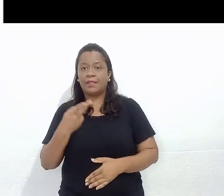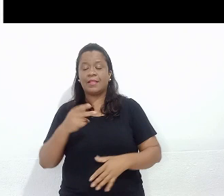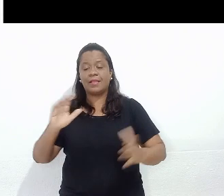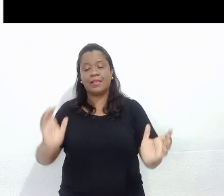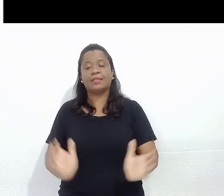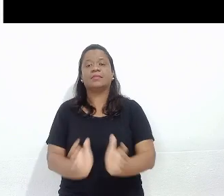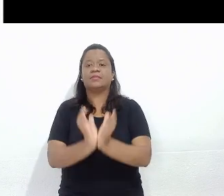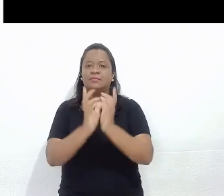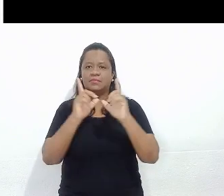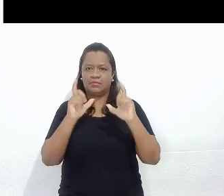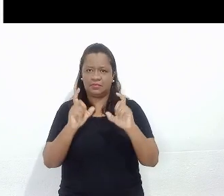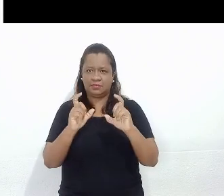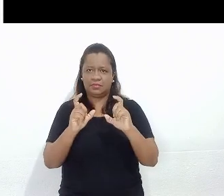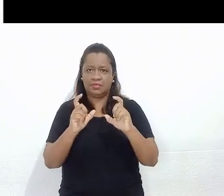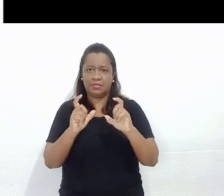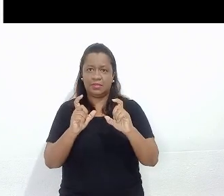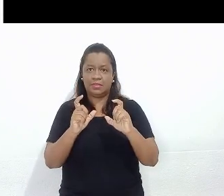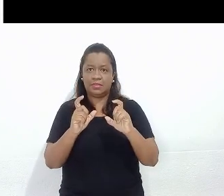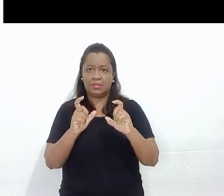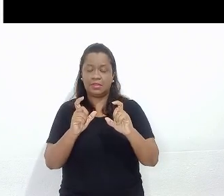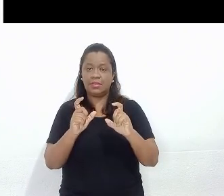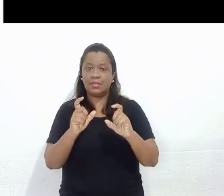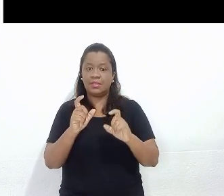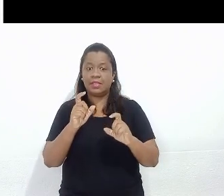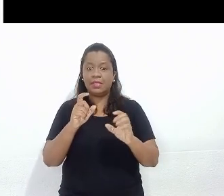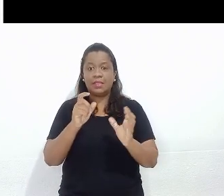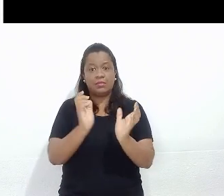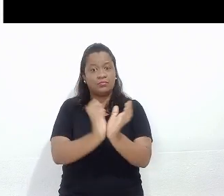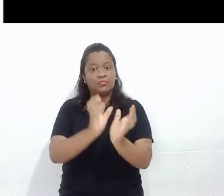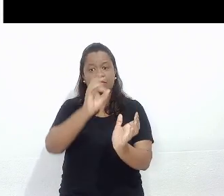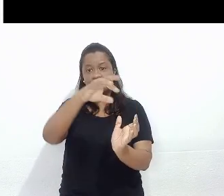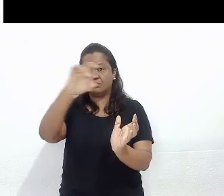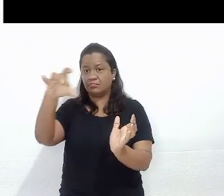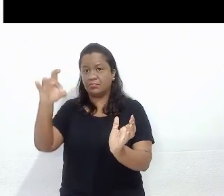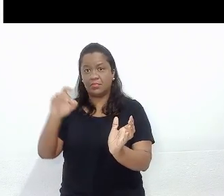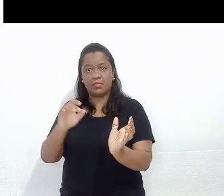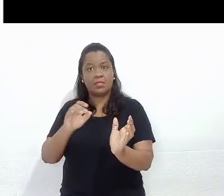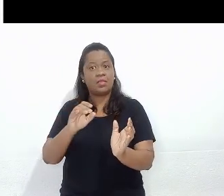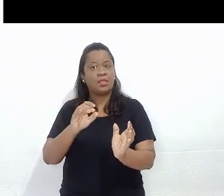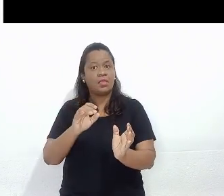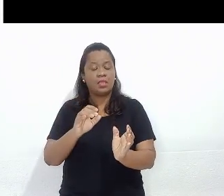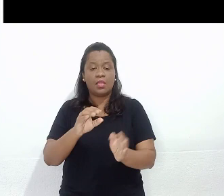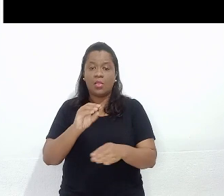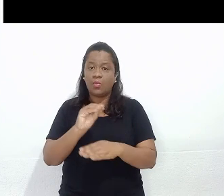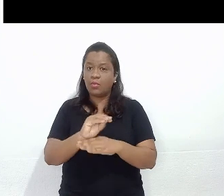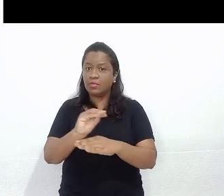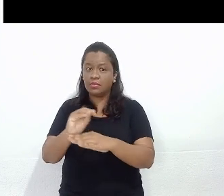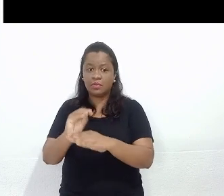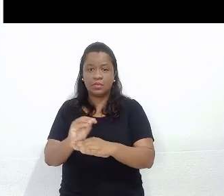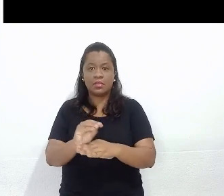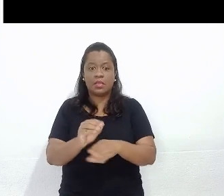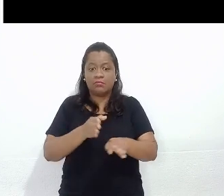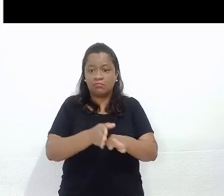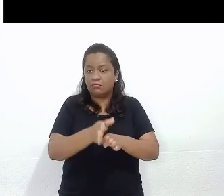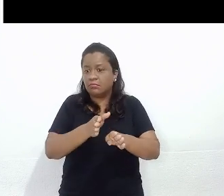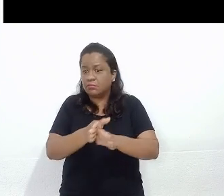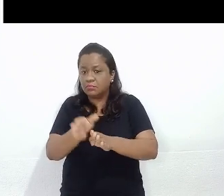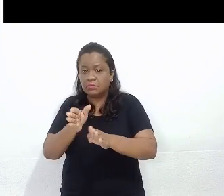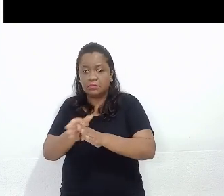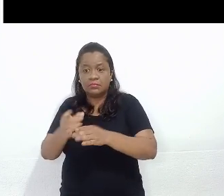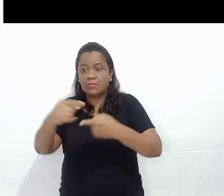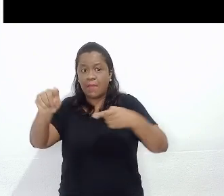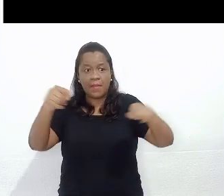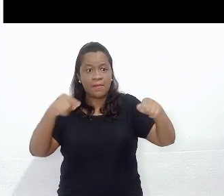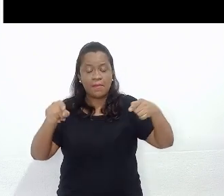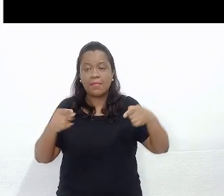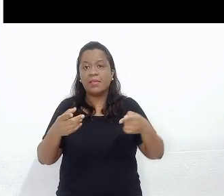fotografia. Tá? Ele tem que cuidar desse pessoal todo, ele tem que orientar essa galera toda. Tá? Todo esse pessoal vai se reportar a